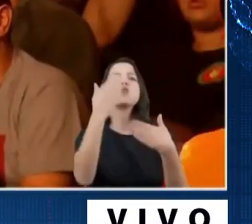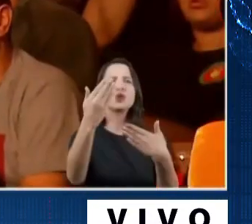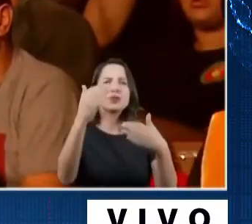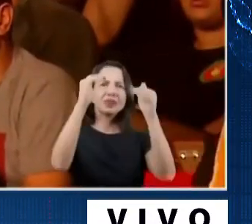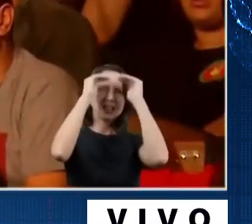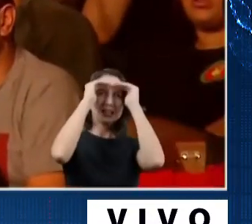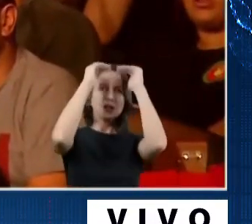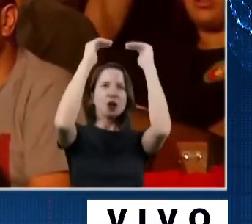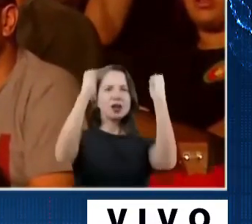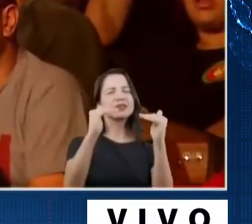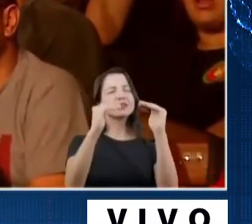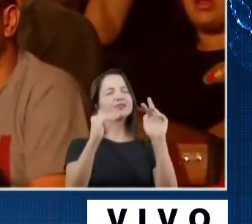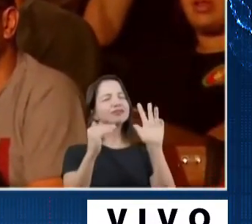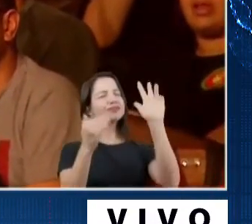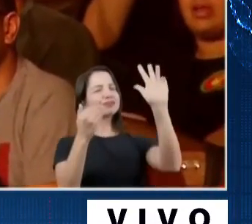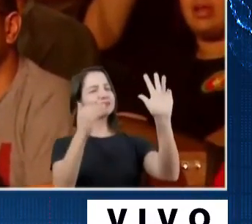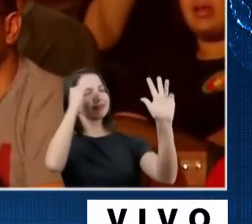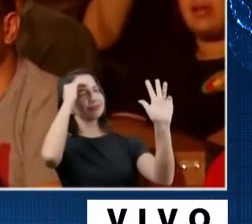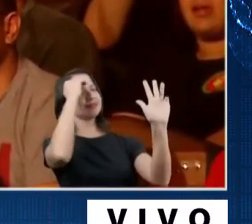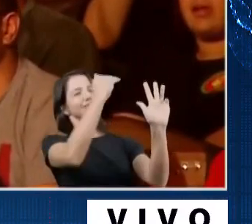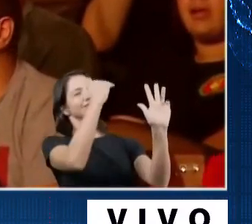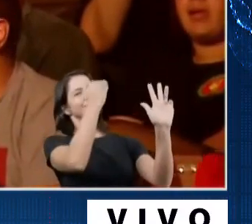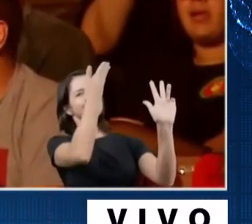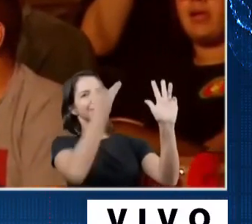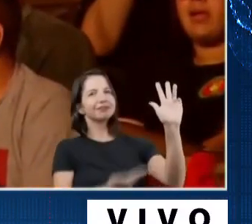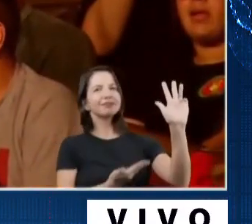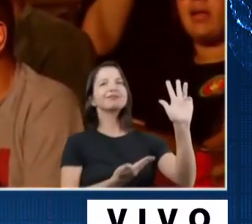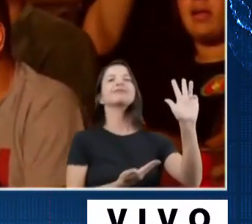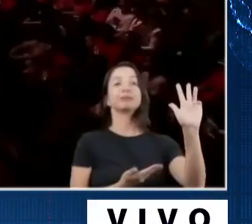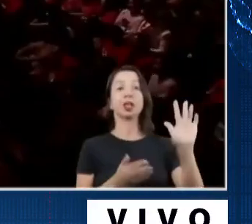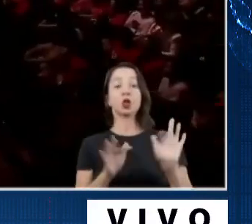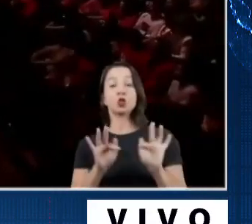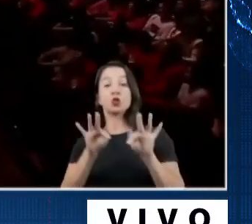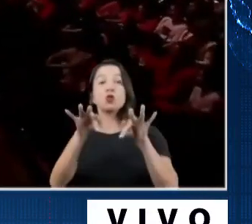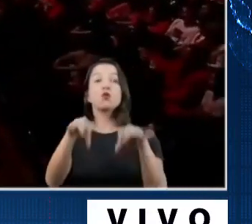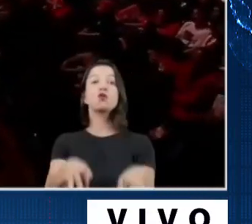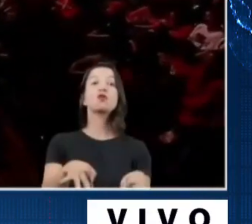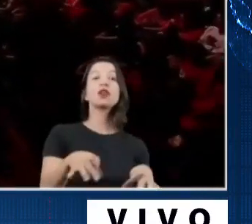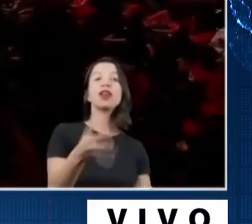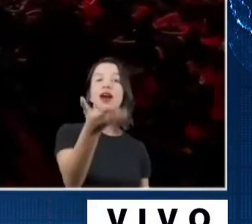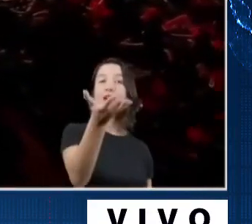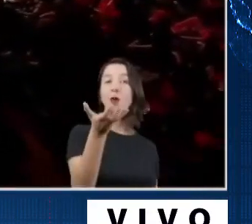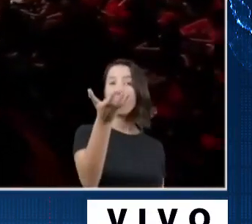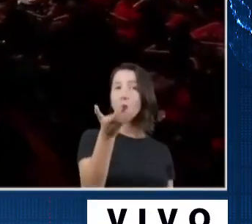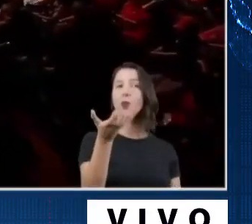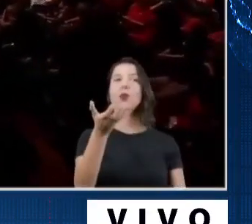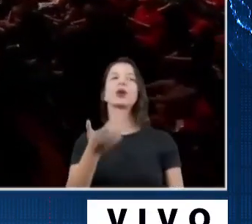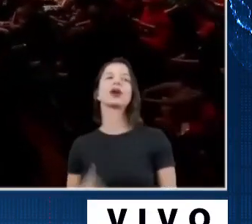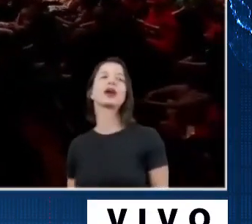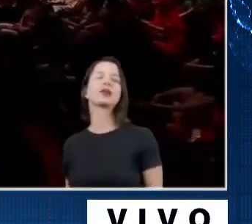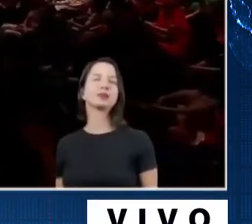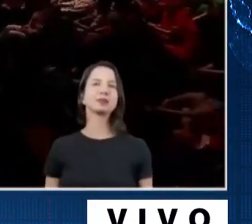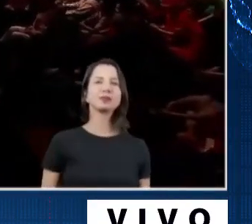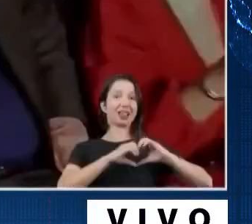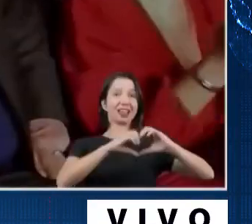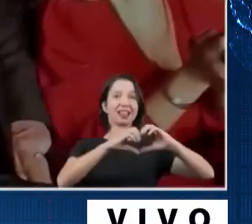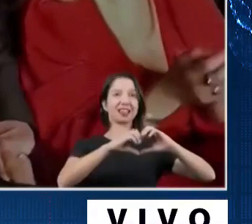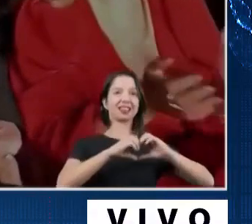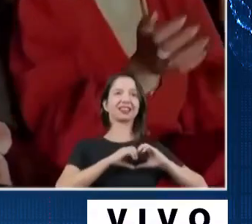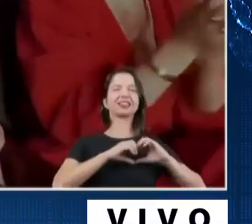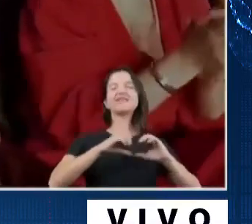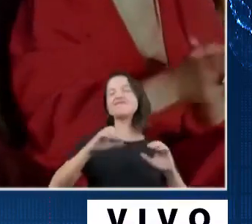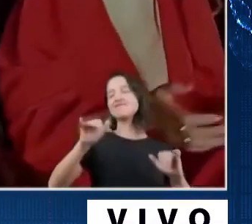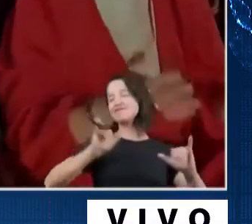tá fazendo na campanha e foi Além quando questionado sobre uma possível aliança ou uma conversa